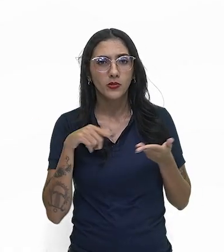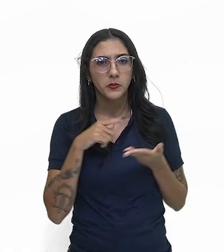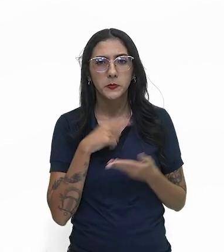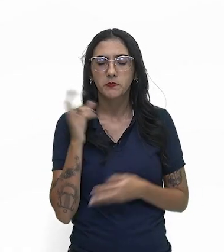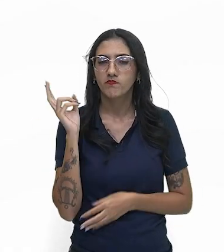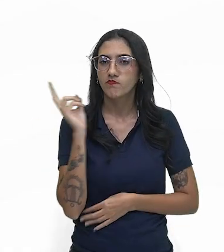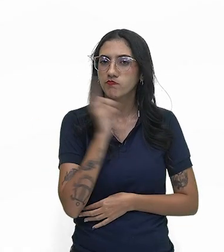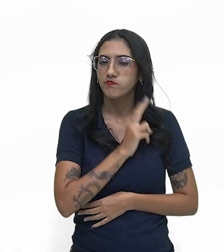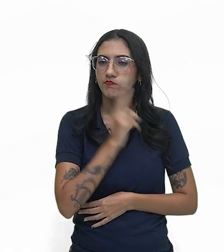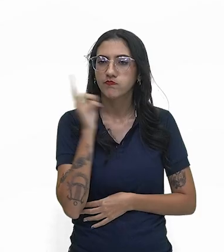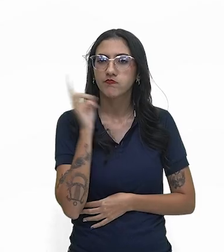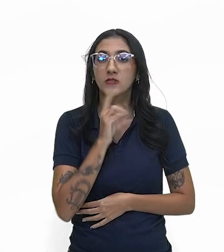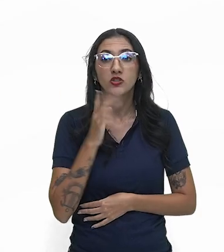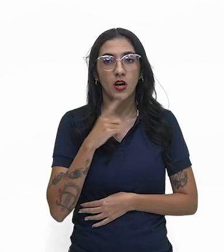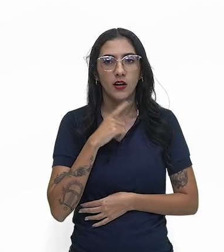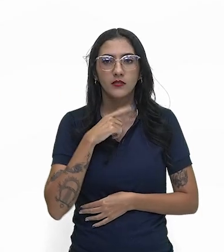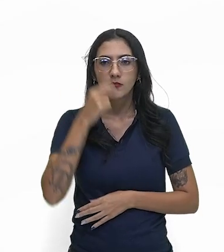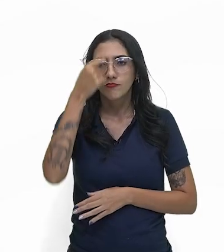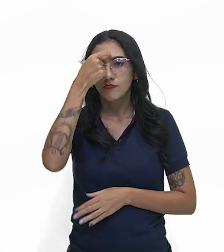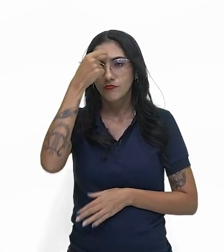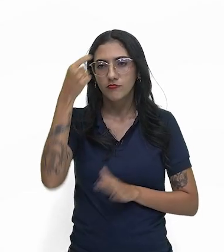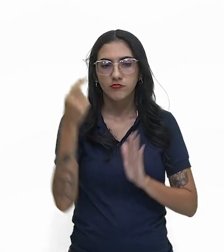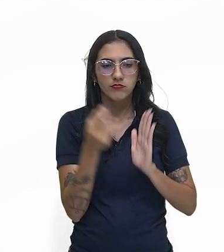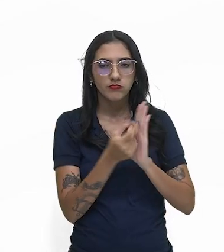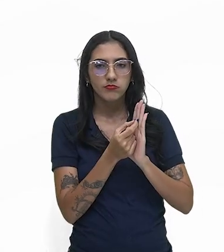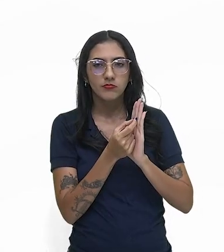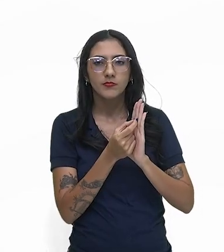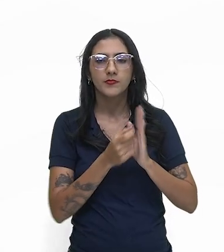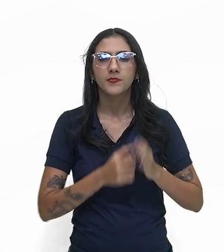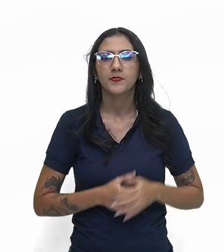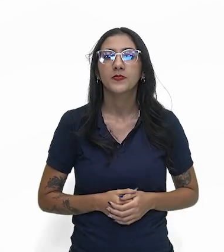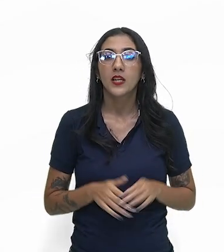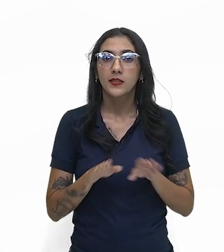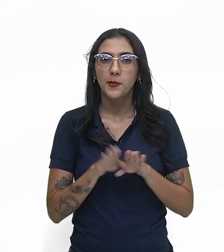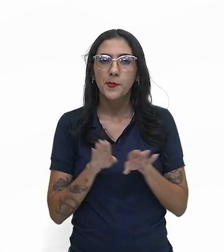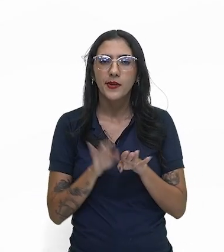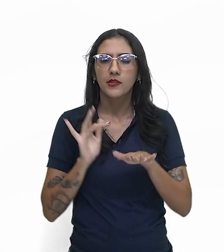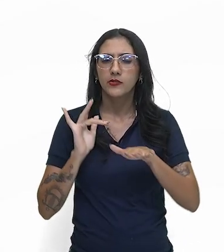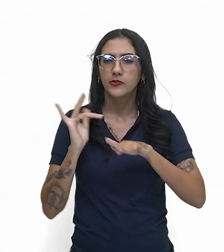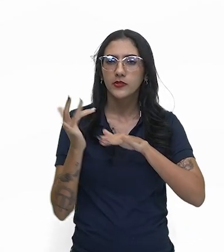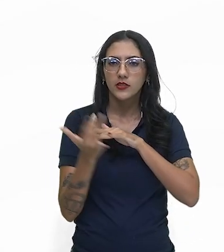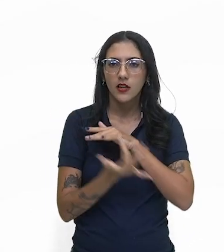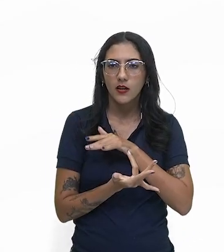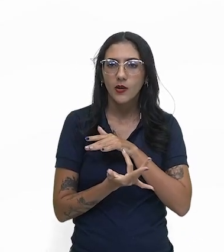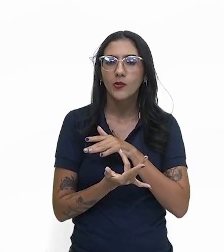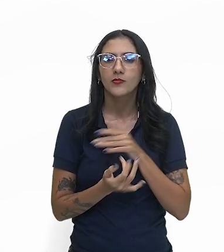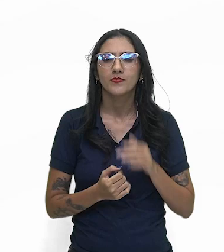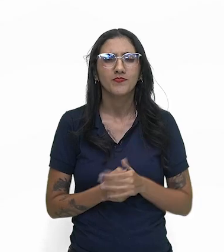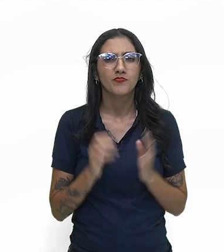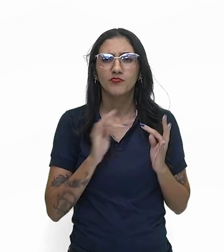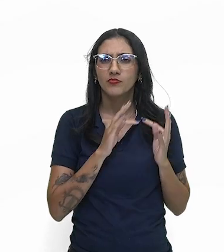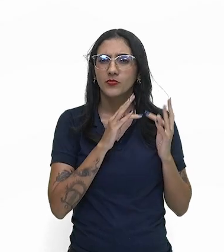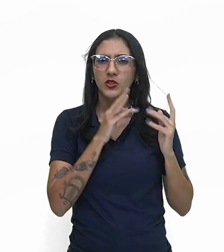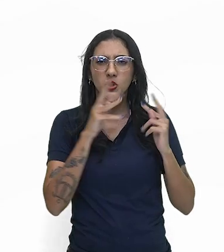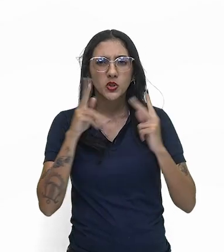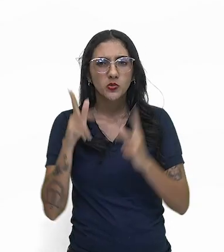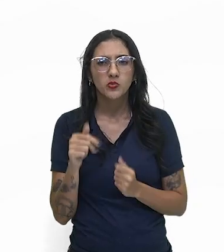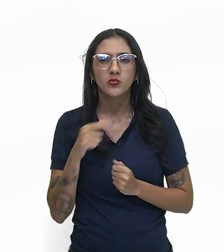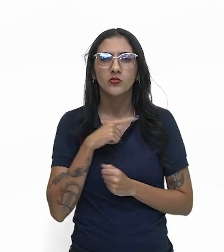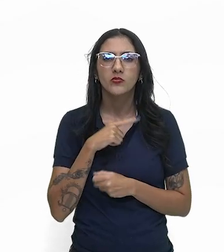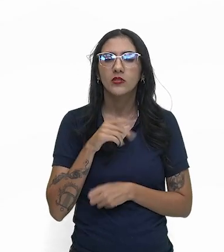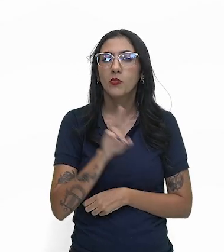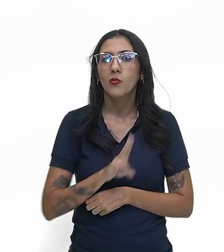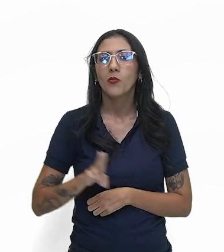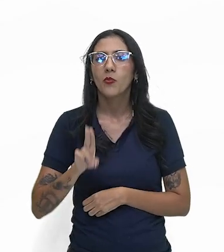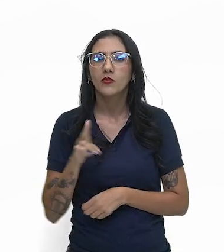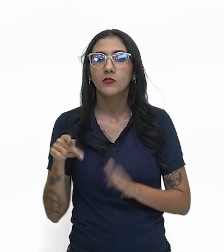rápido. Nós temos inteligência artificial, nós temos aí redes sociais, né? Tá tudo aí, né, colocado para